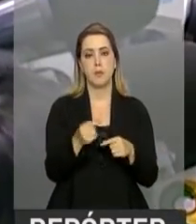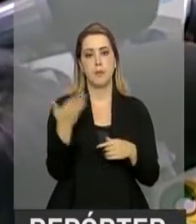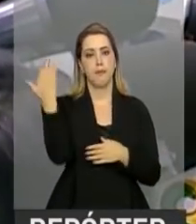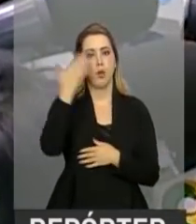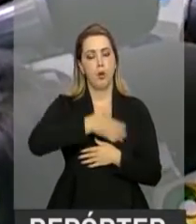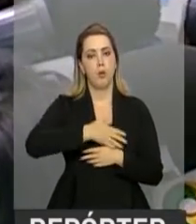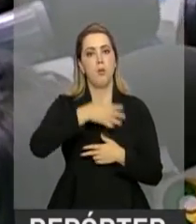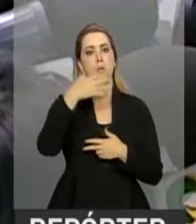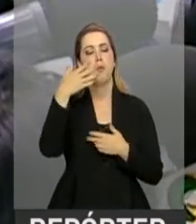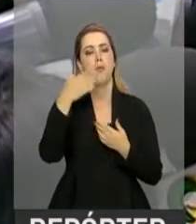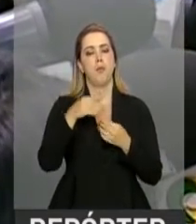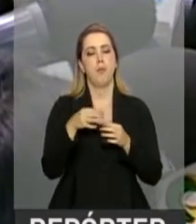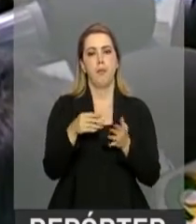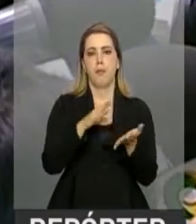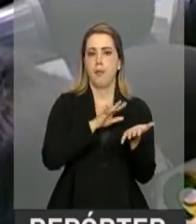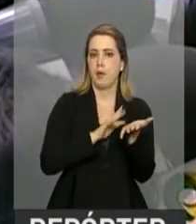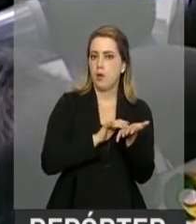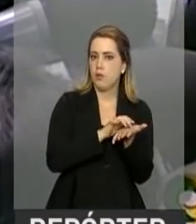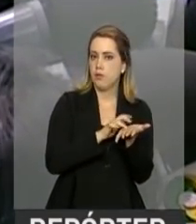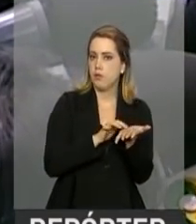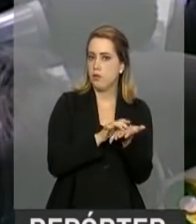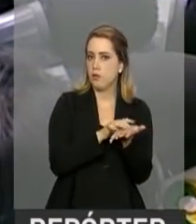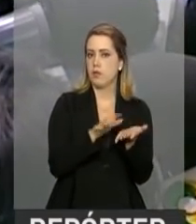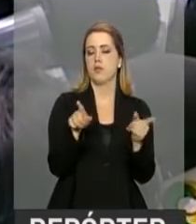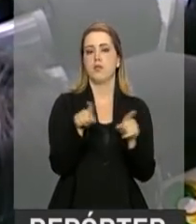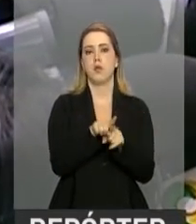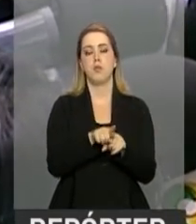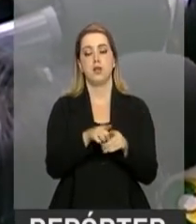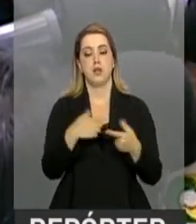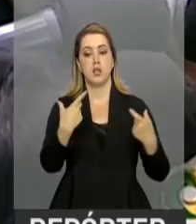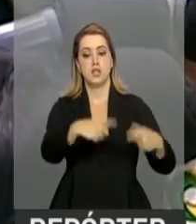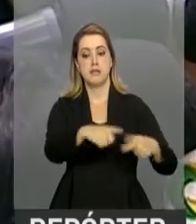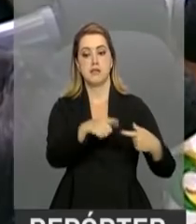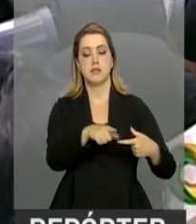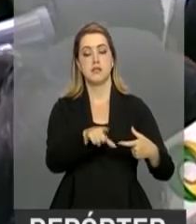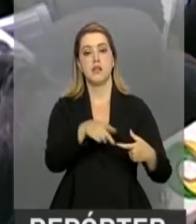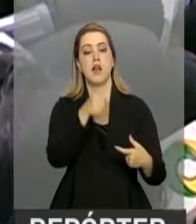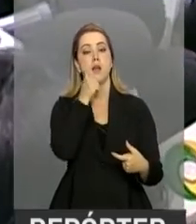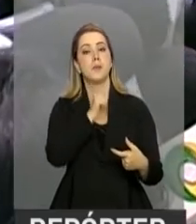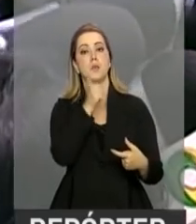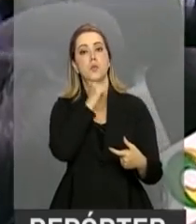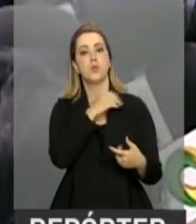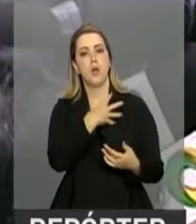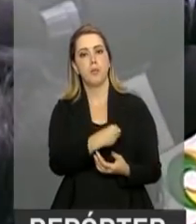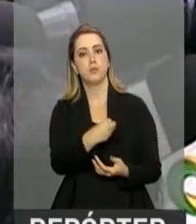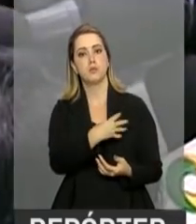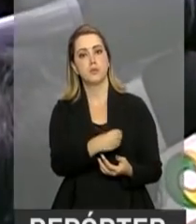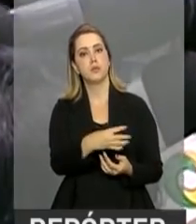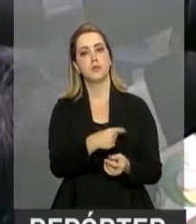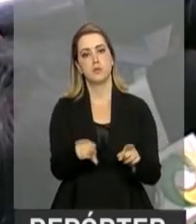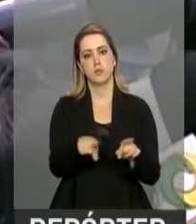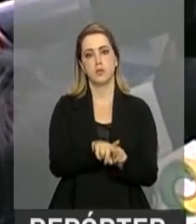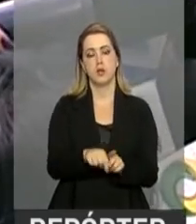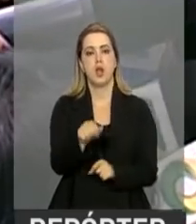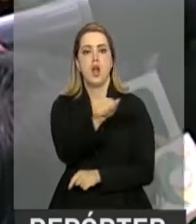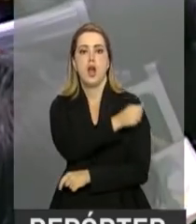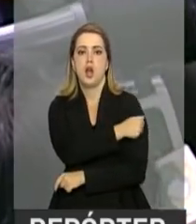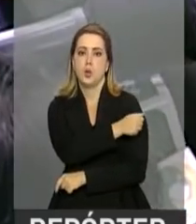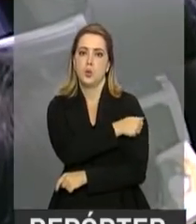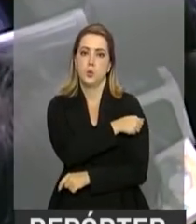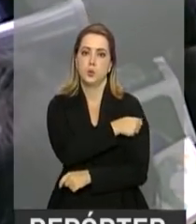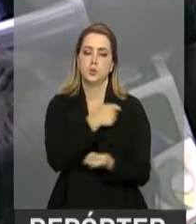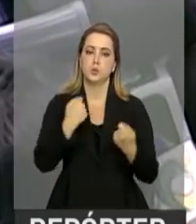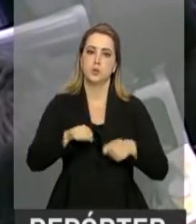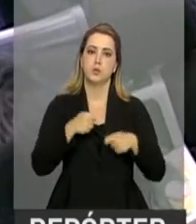prova em braille, prova ampliada, espaço para lactantes e alunos que precisam de fazer a prova em local reservado.